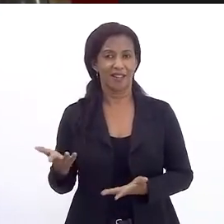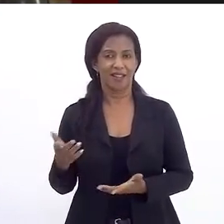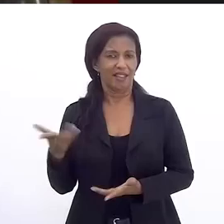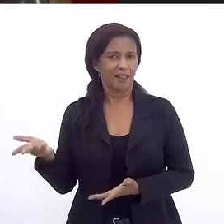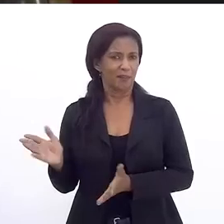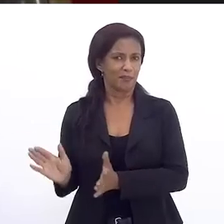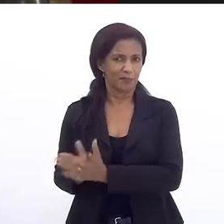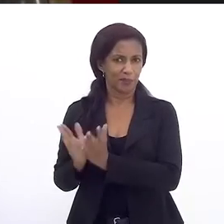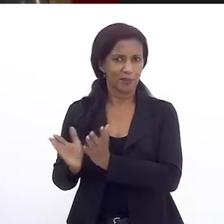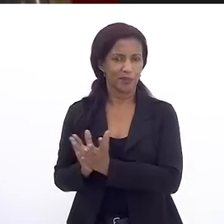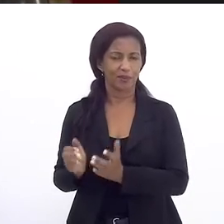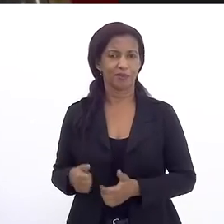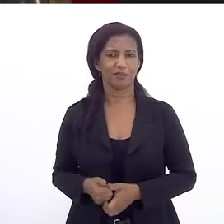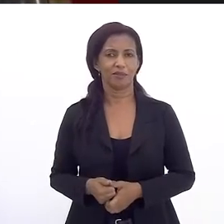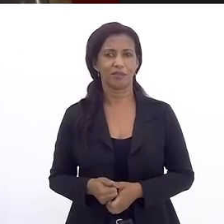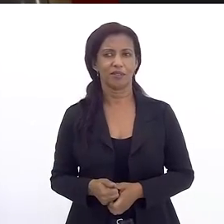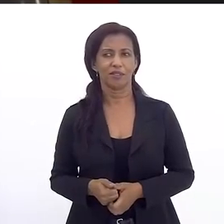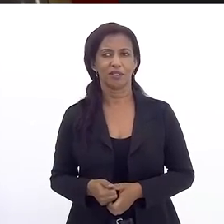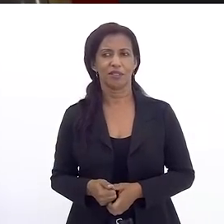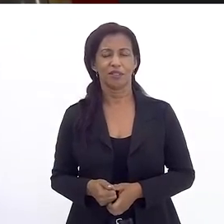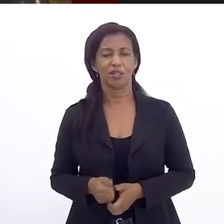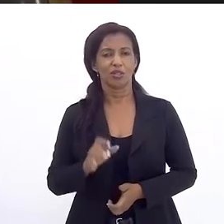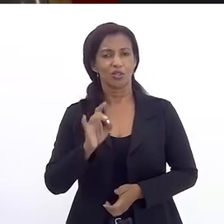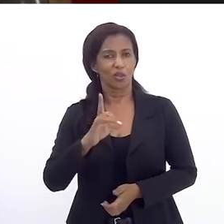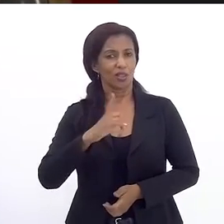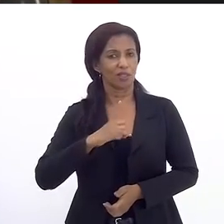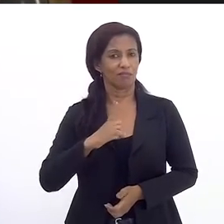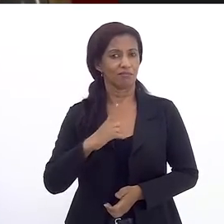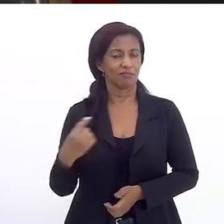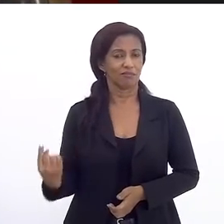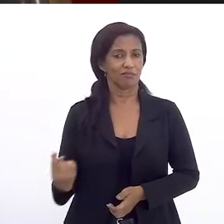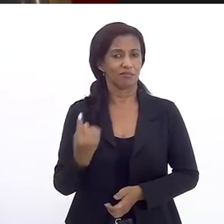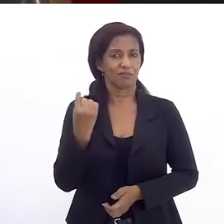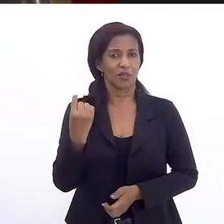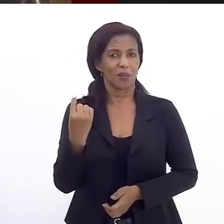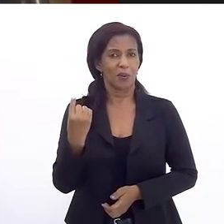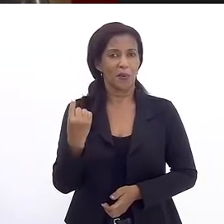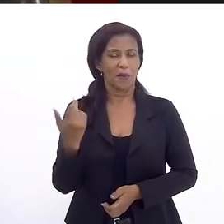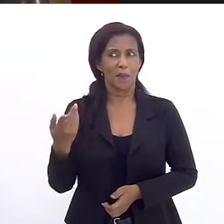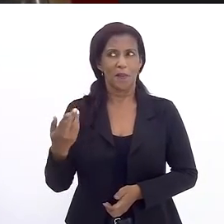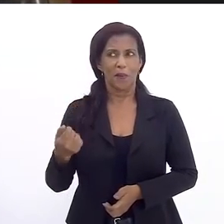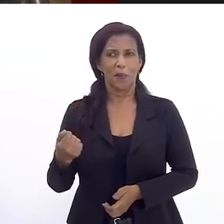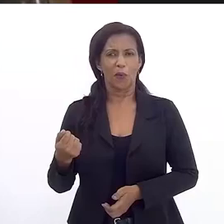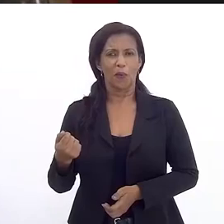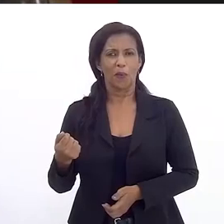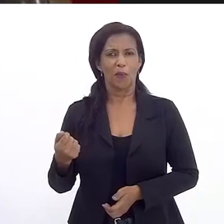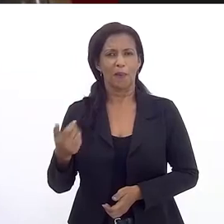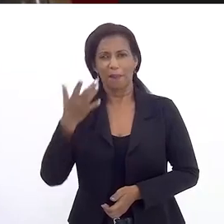cidade pobre, ela era o primo pobre, e só que tinha